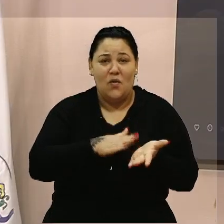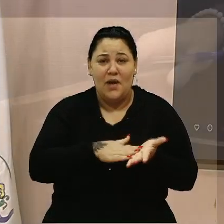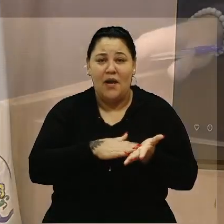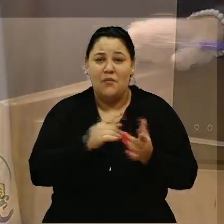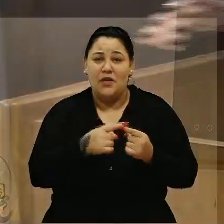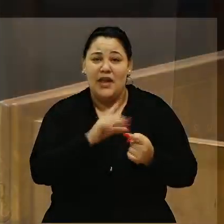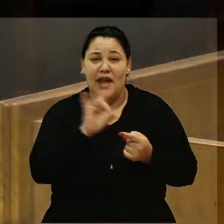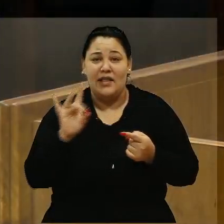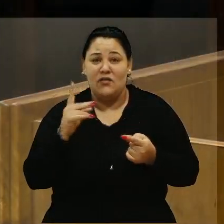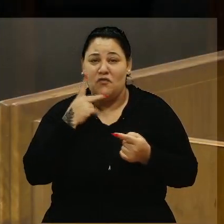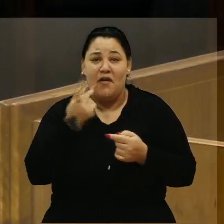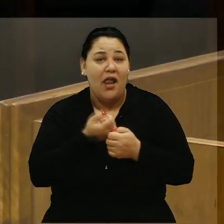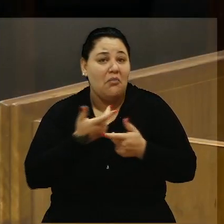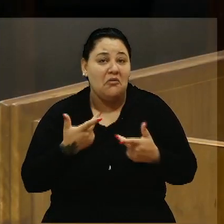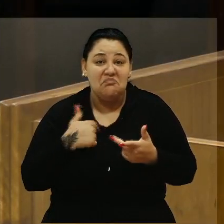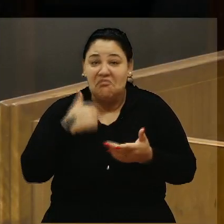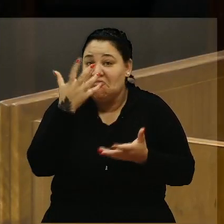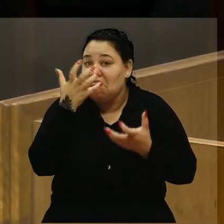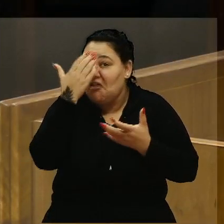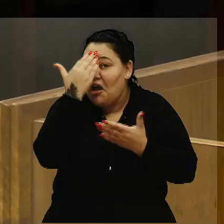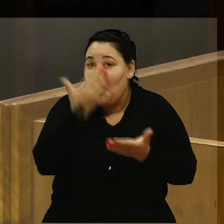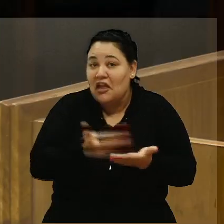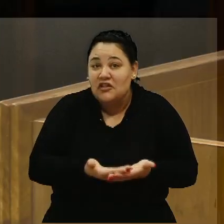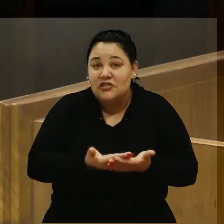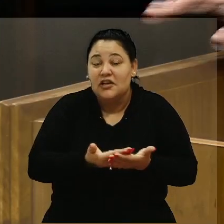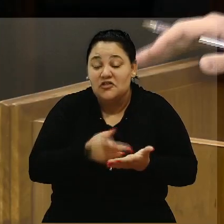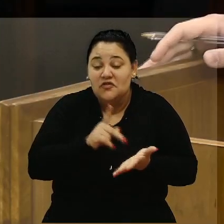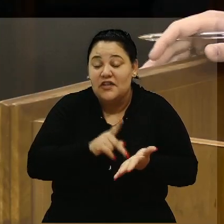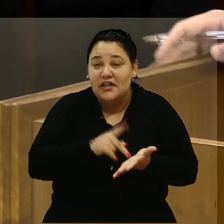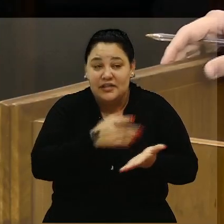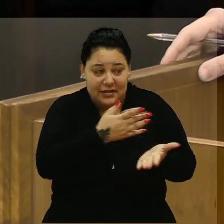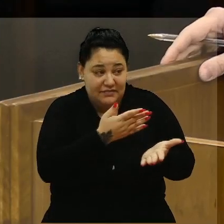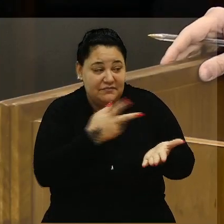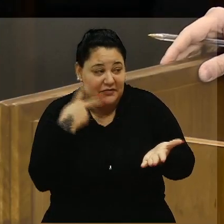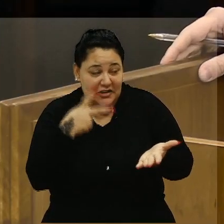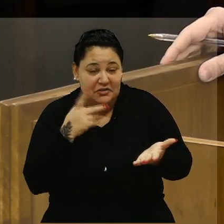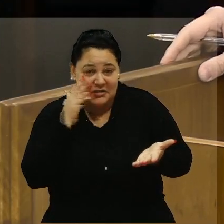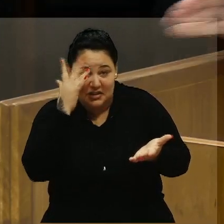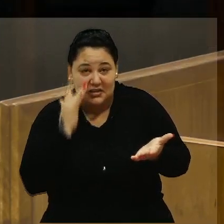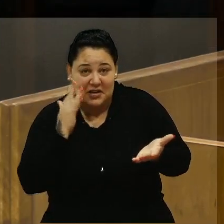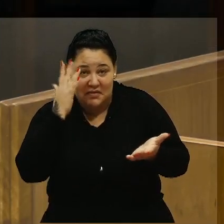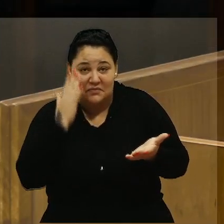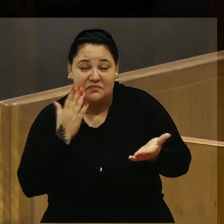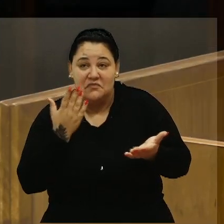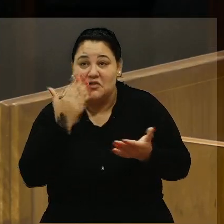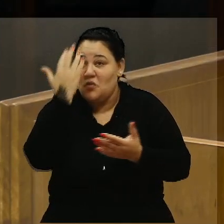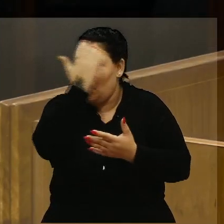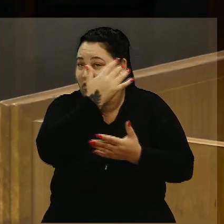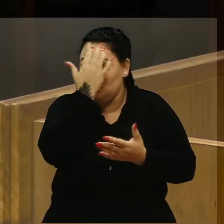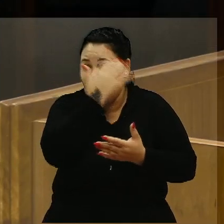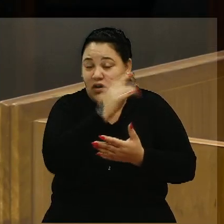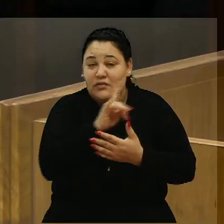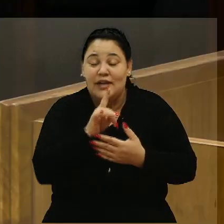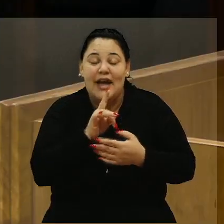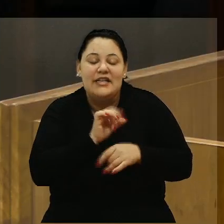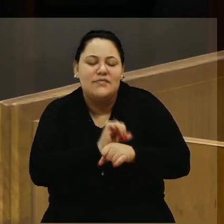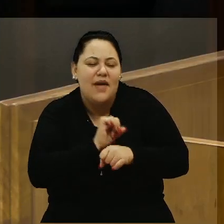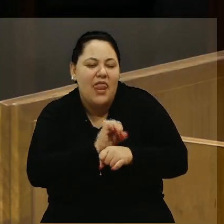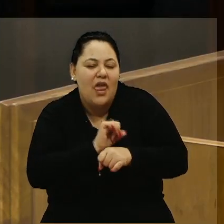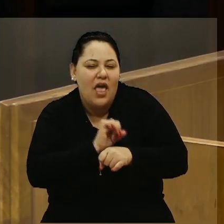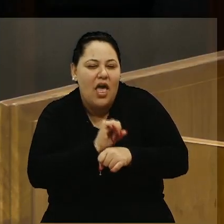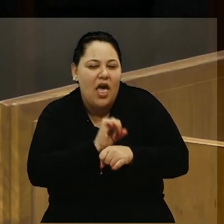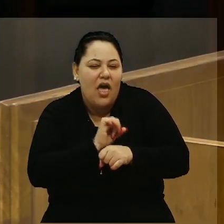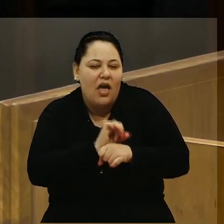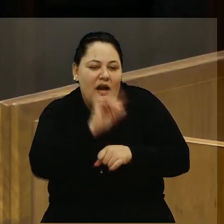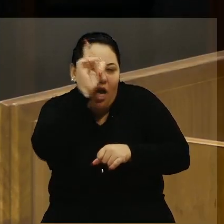uma coisa. Eu quero acreditar, eu quero crer, vereadora Daiane, que o Adiló não está esperando a poeira baixar para daqui a pouco começar